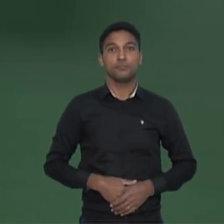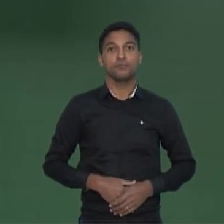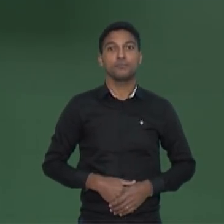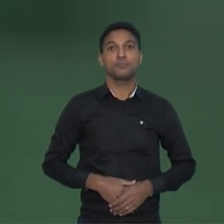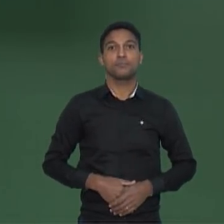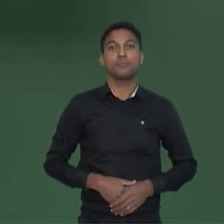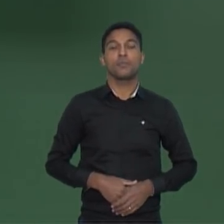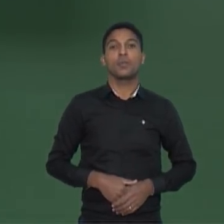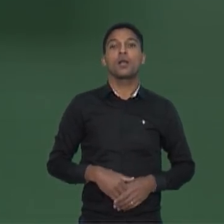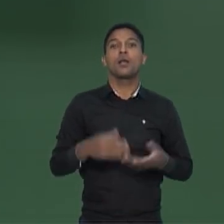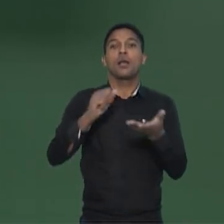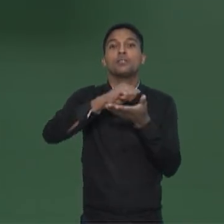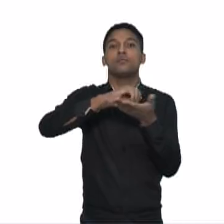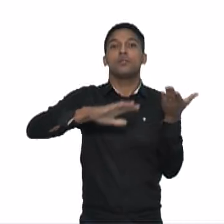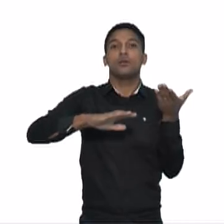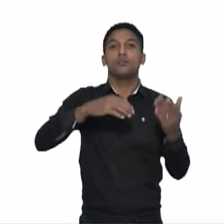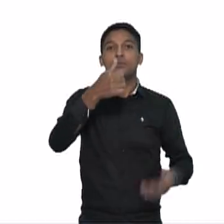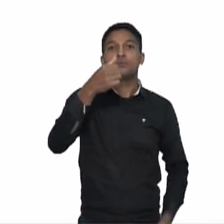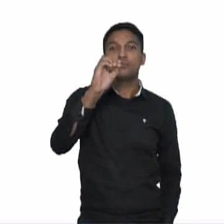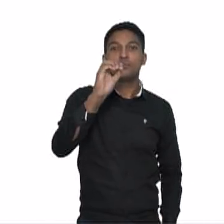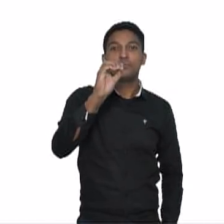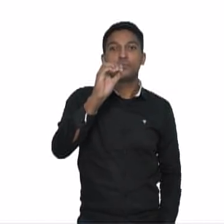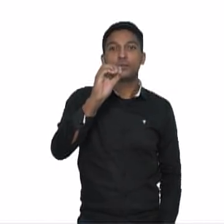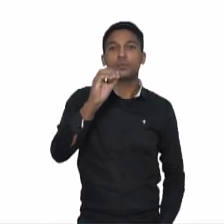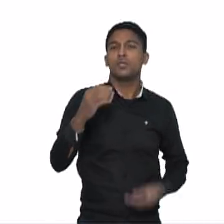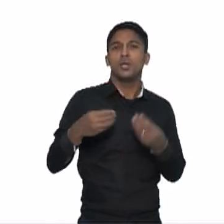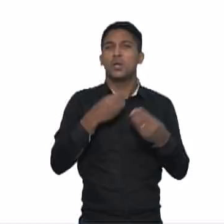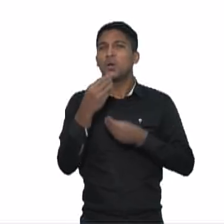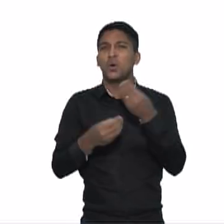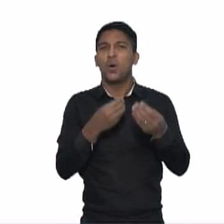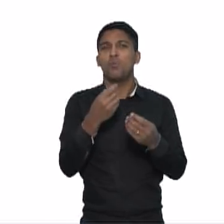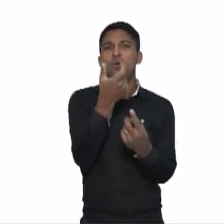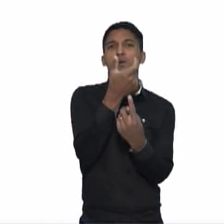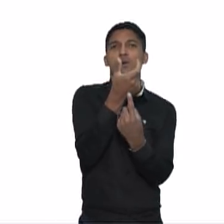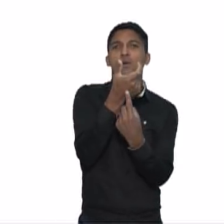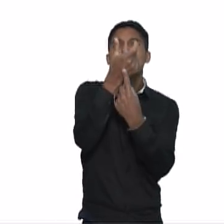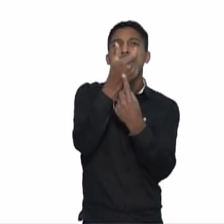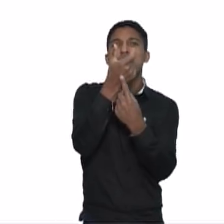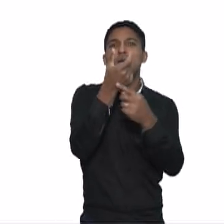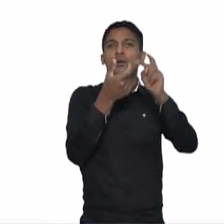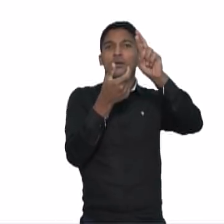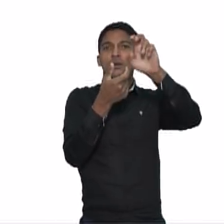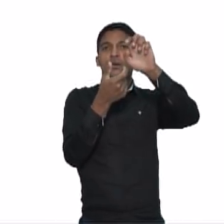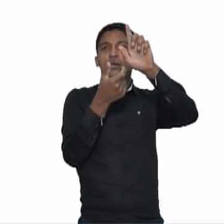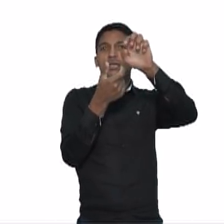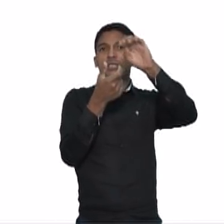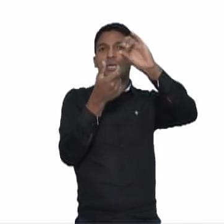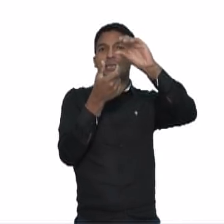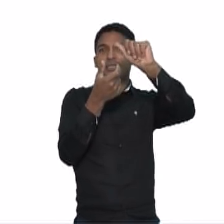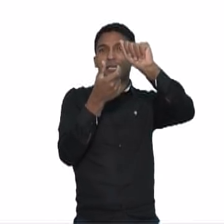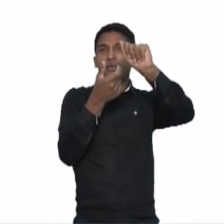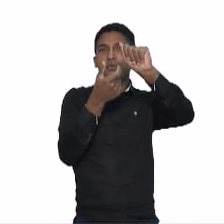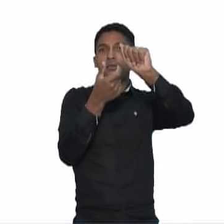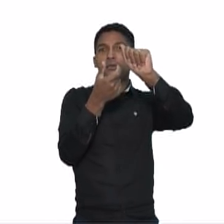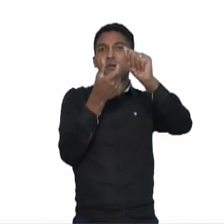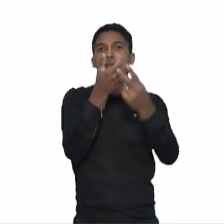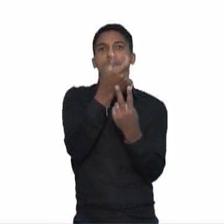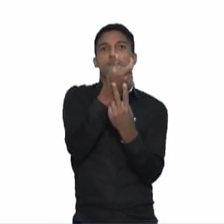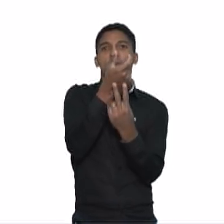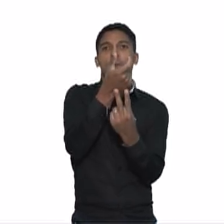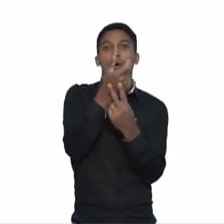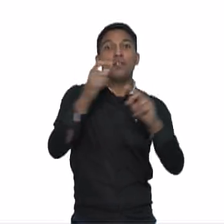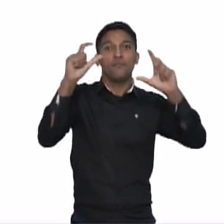Exercício de número 10. Como se dá a regência verbal na frase MPF apoia